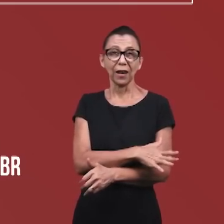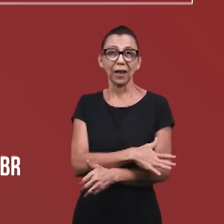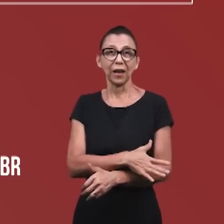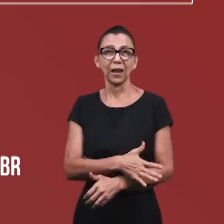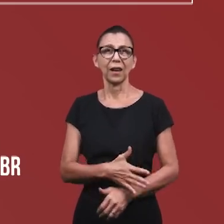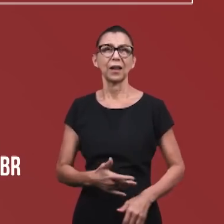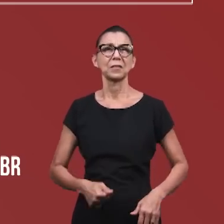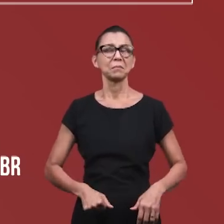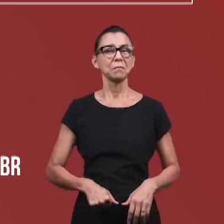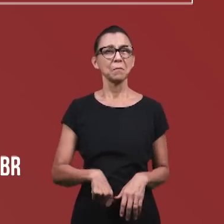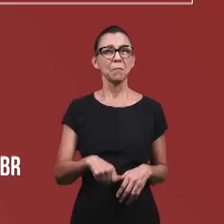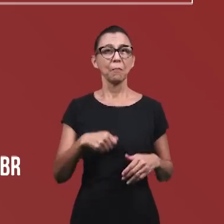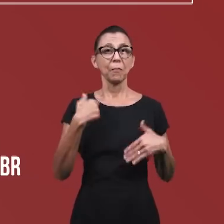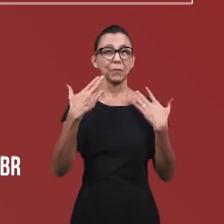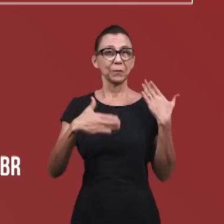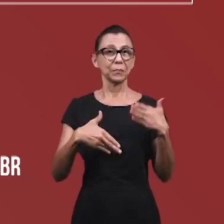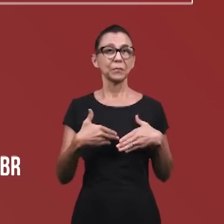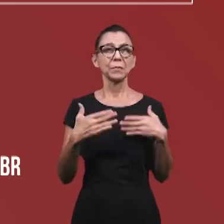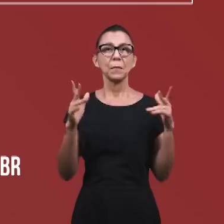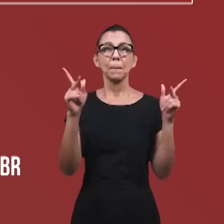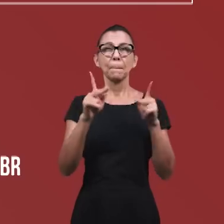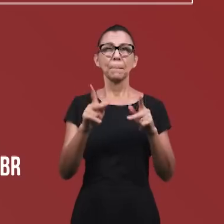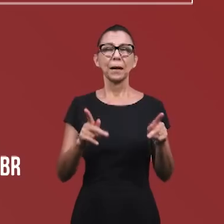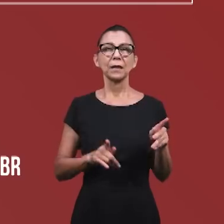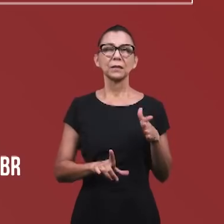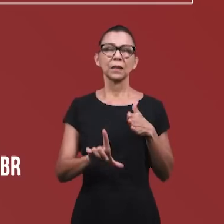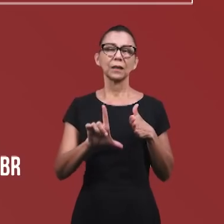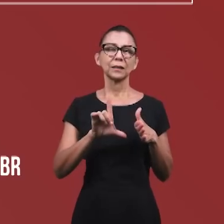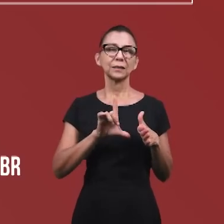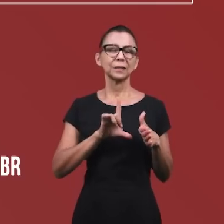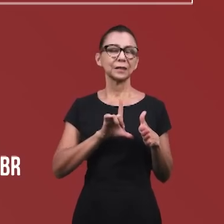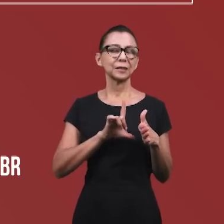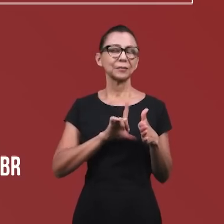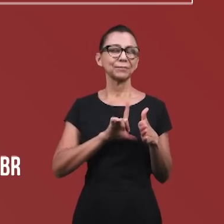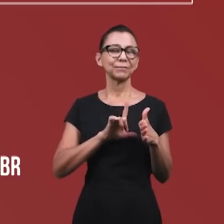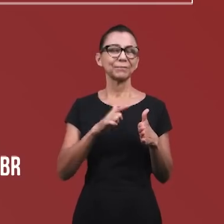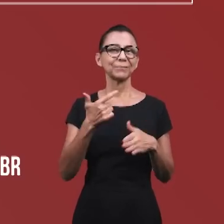paz nem alegria, até que o